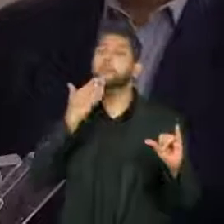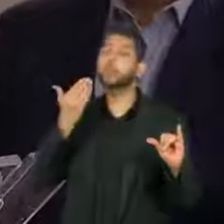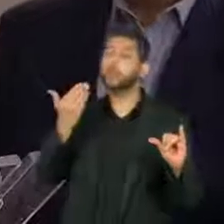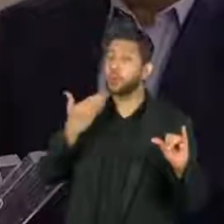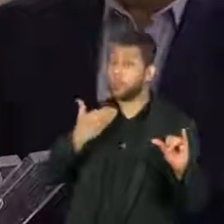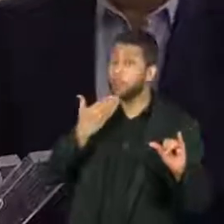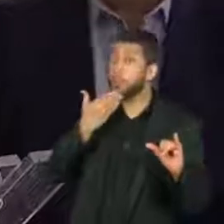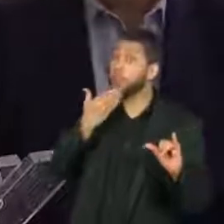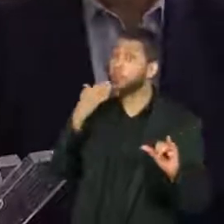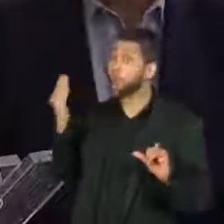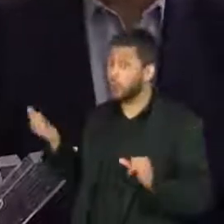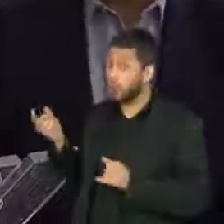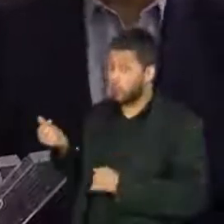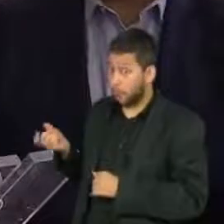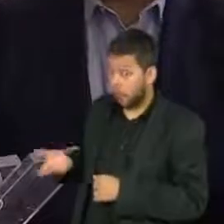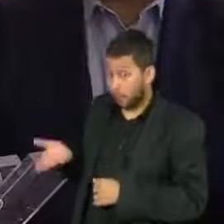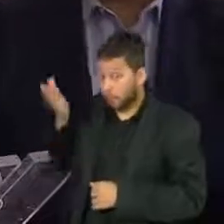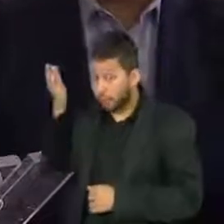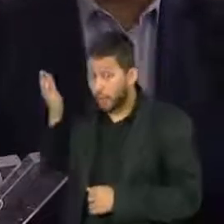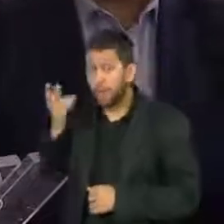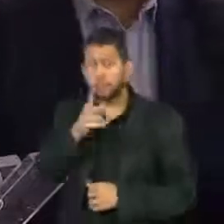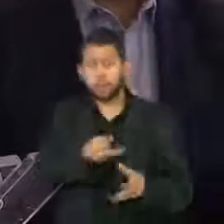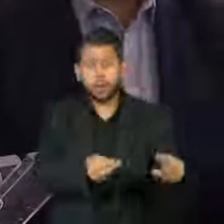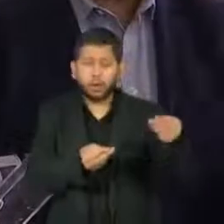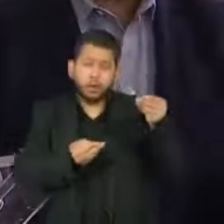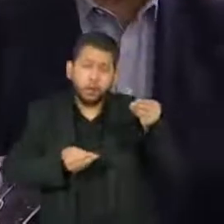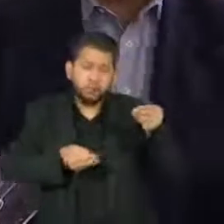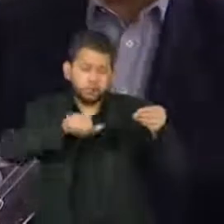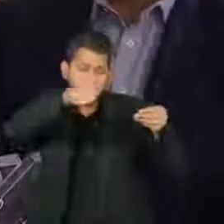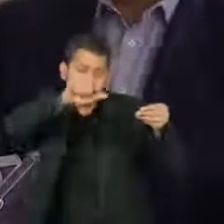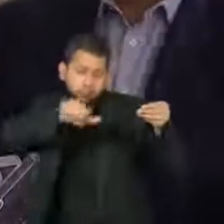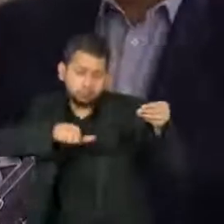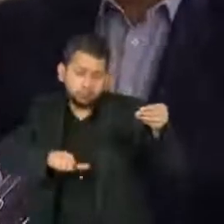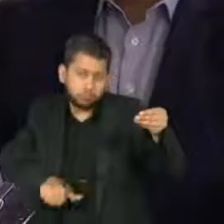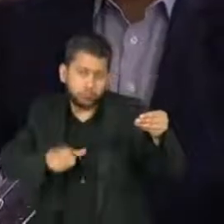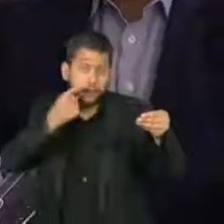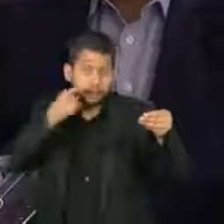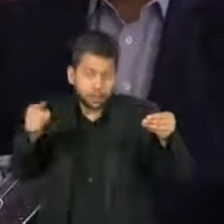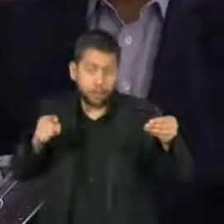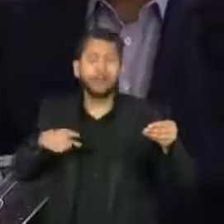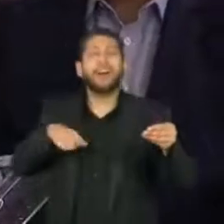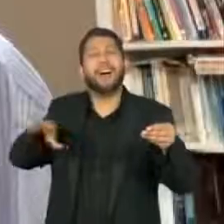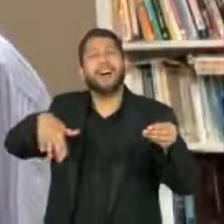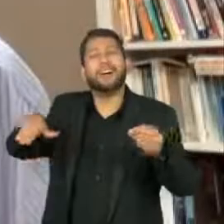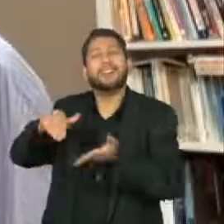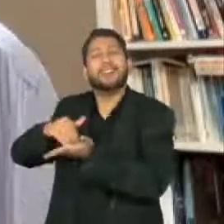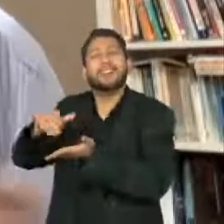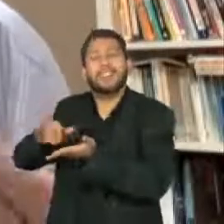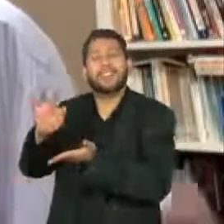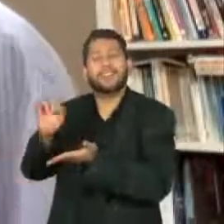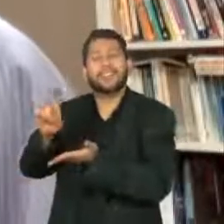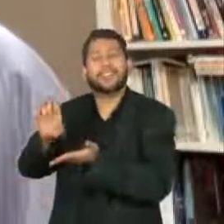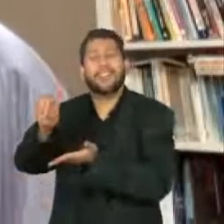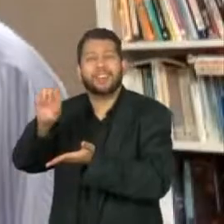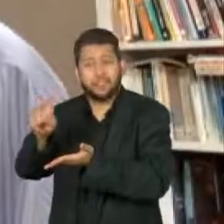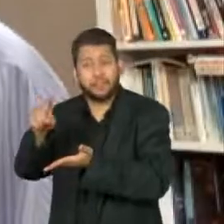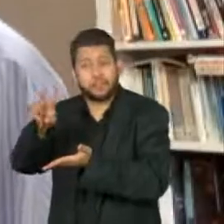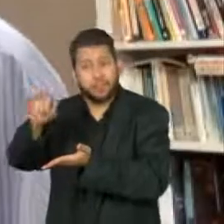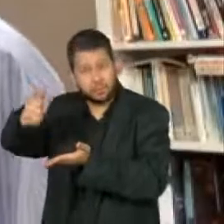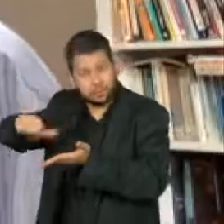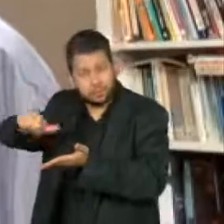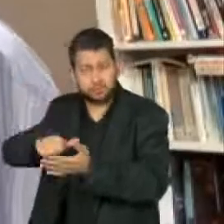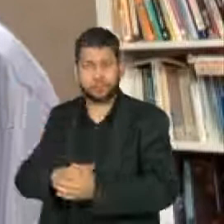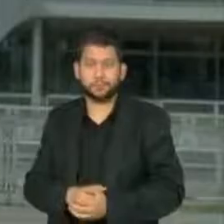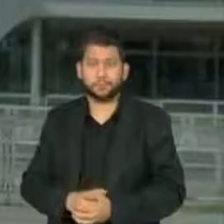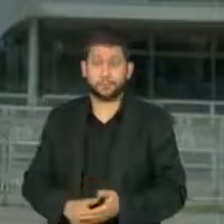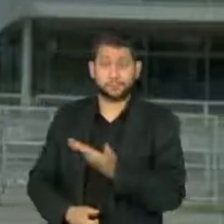aumento e que divulgará uma posição após a análise técnica da Secretaria da Fazenda do município. Para o professor de Economia,